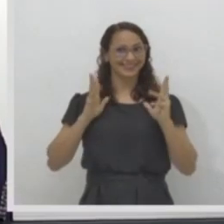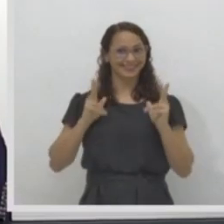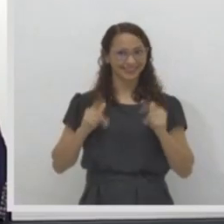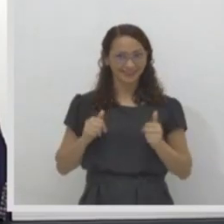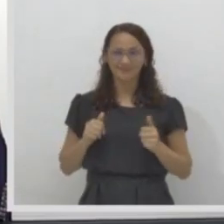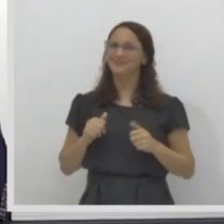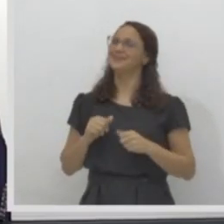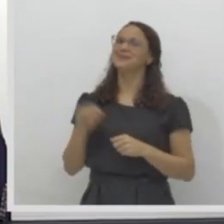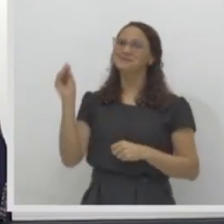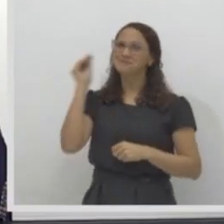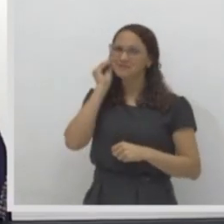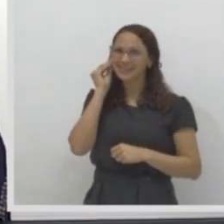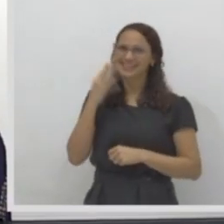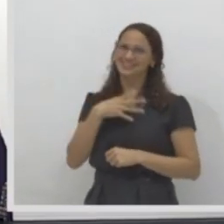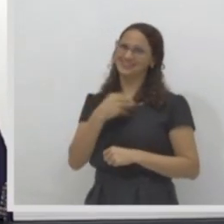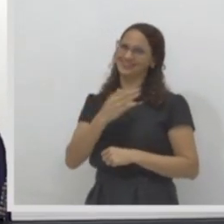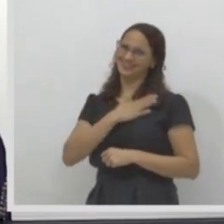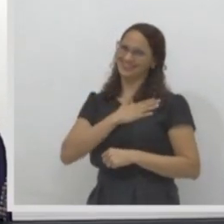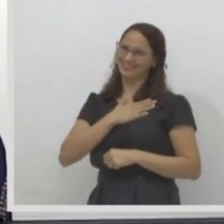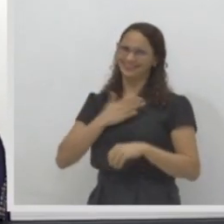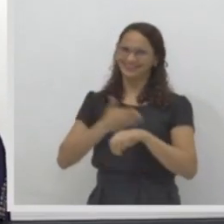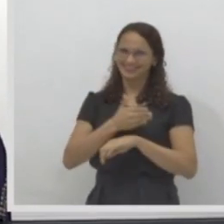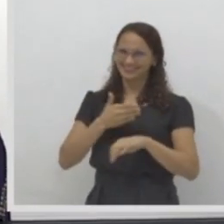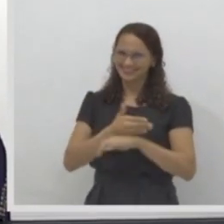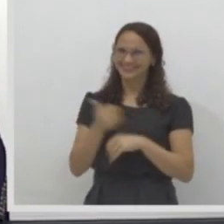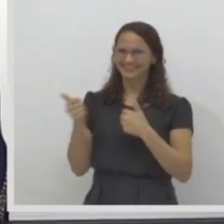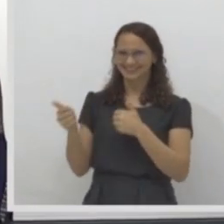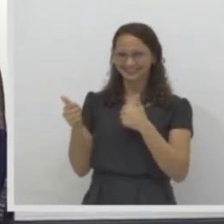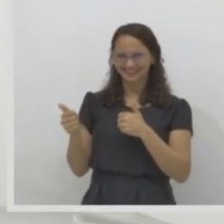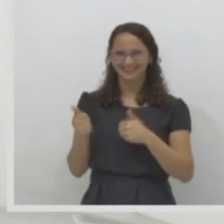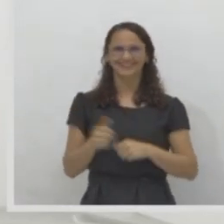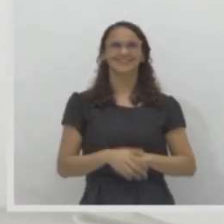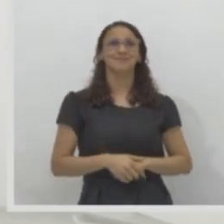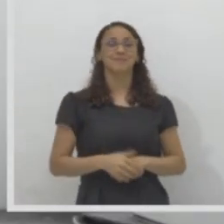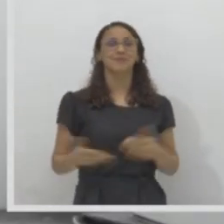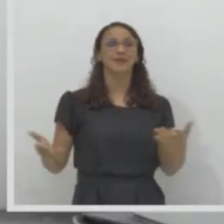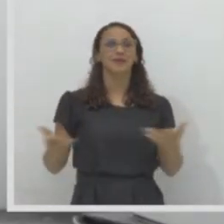pela participação. Vamos continuar agora a nossa aula com as atividades.